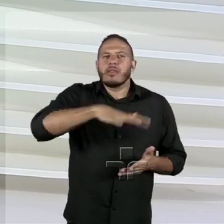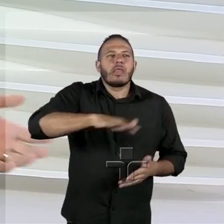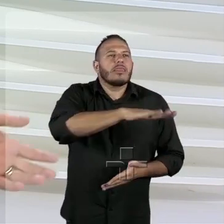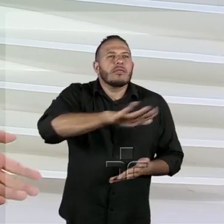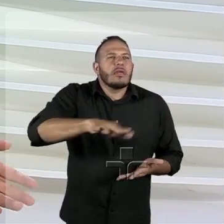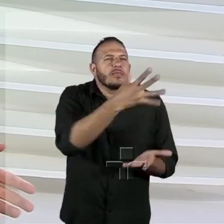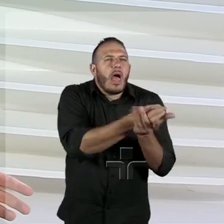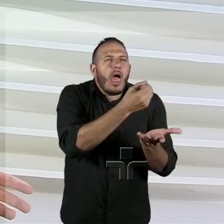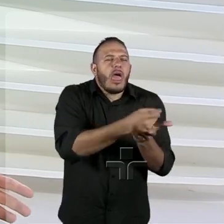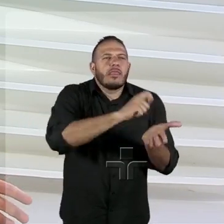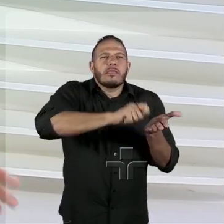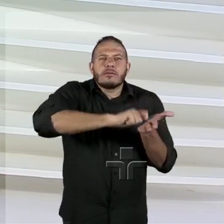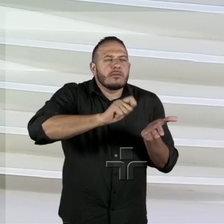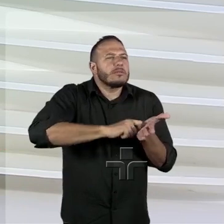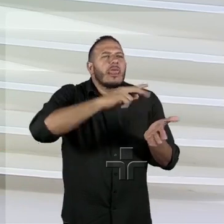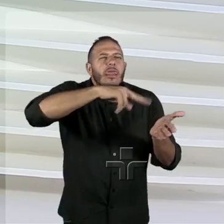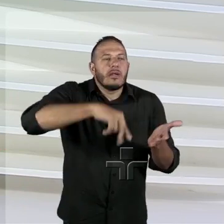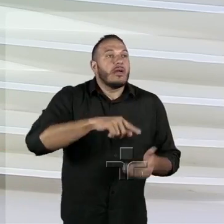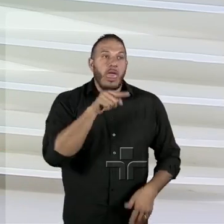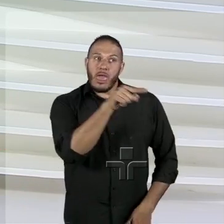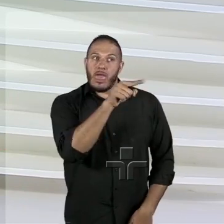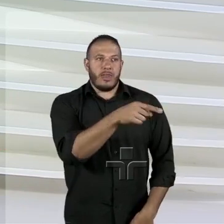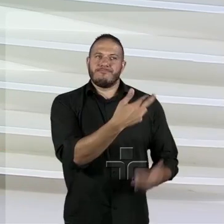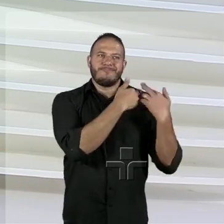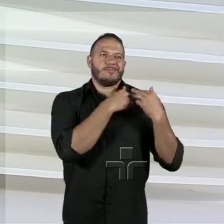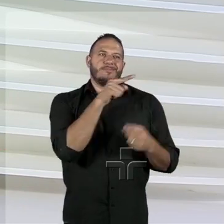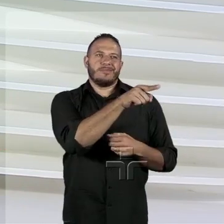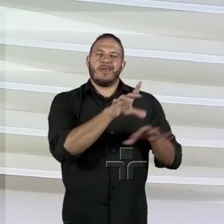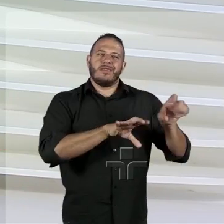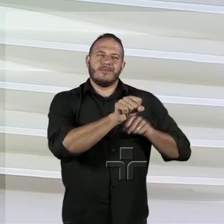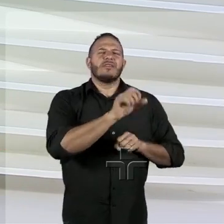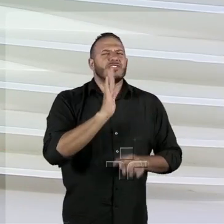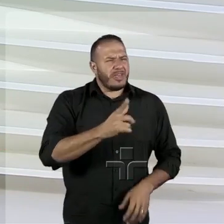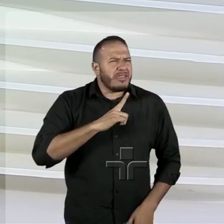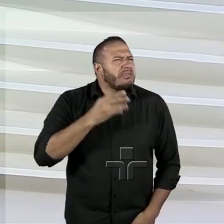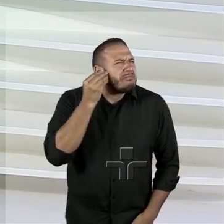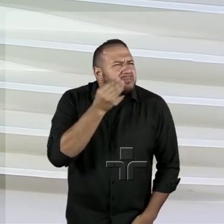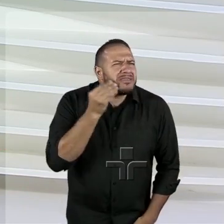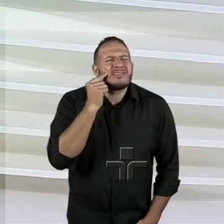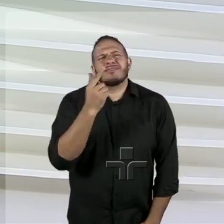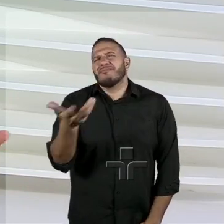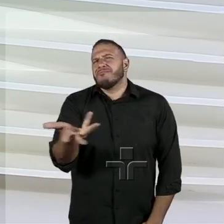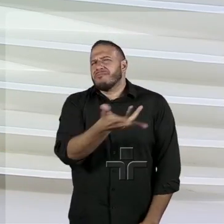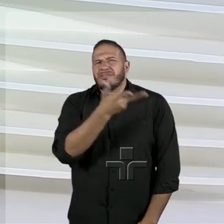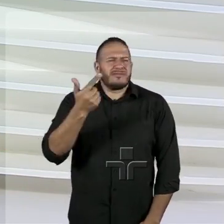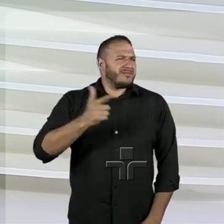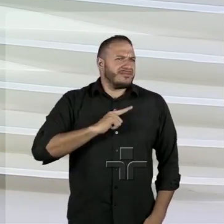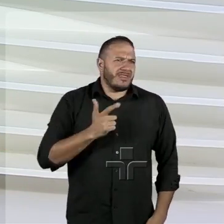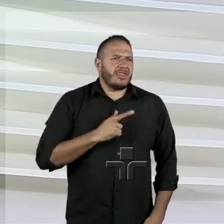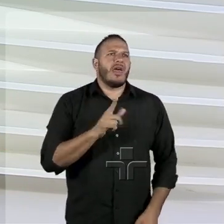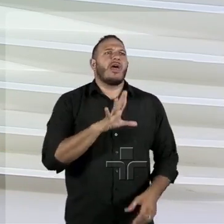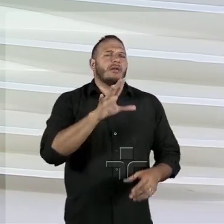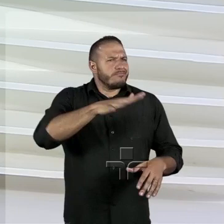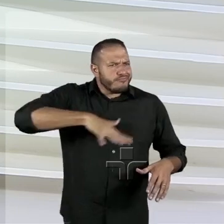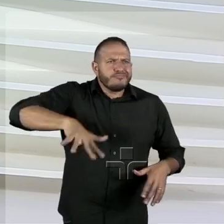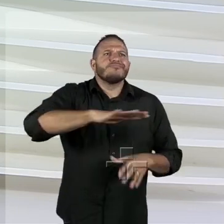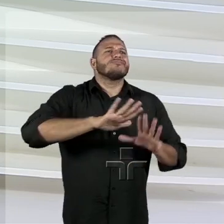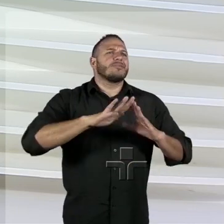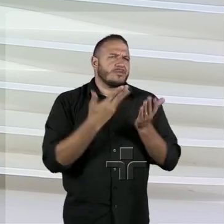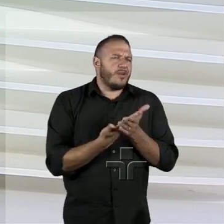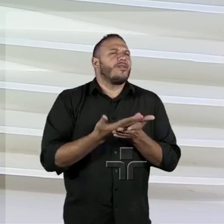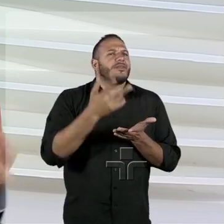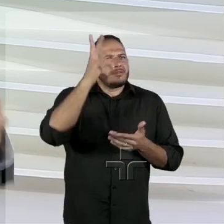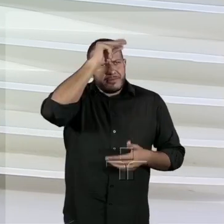Ela deve ser a formadora. A gente tem experiências gigantescas, maravilhosas dentro da nossa rede rede, dentro das